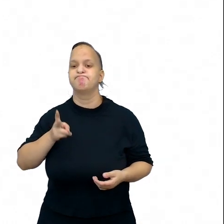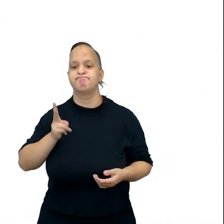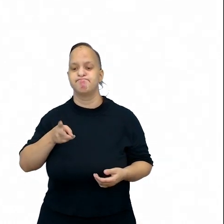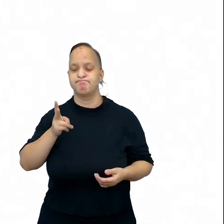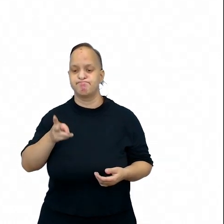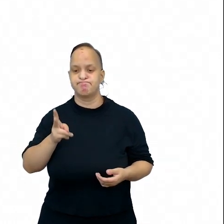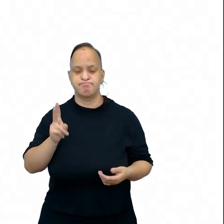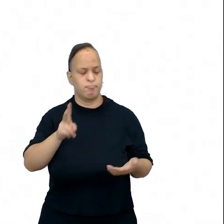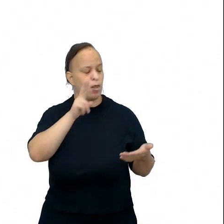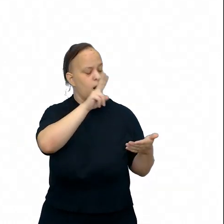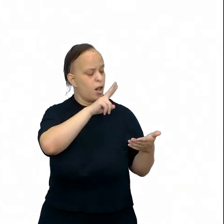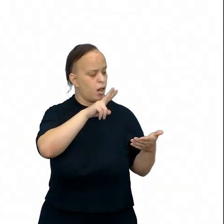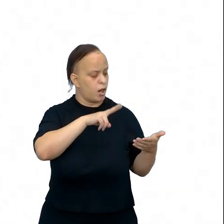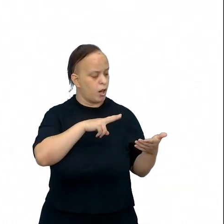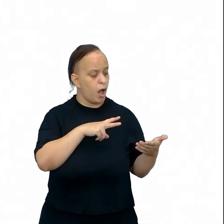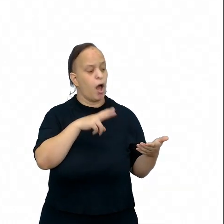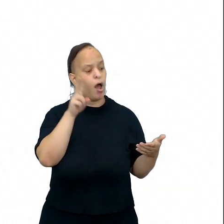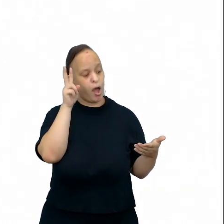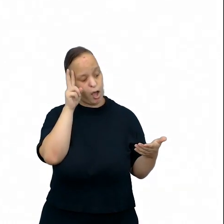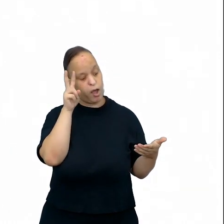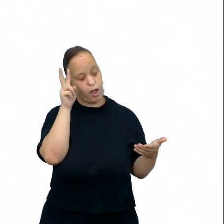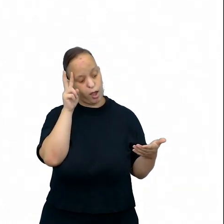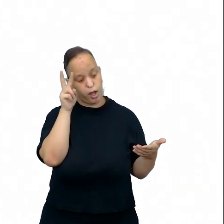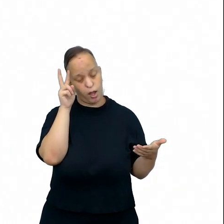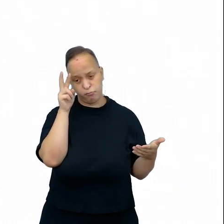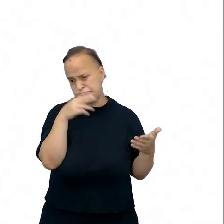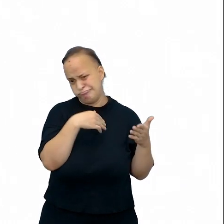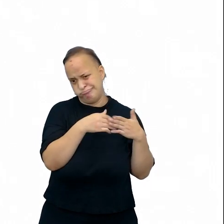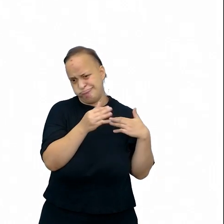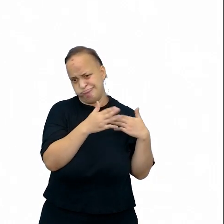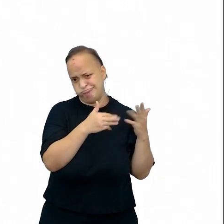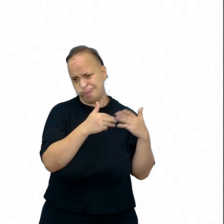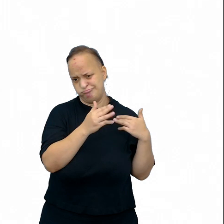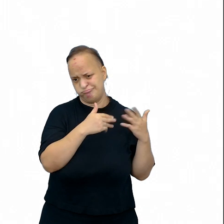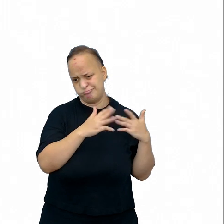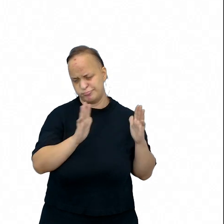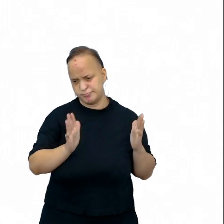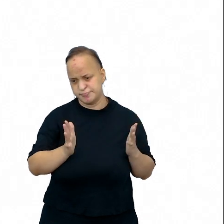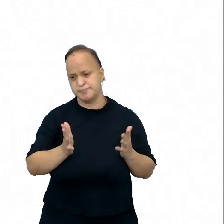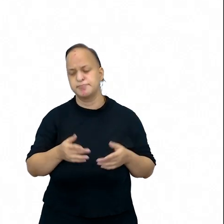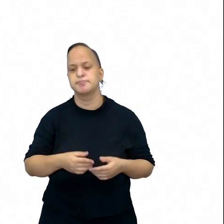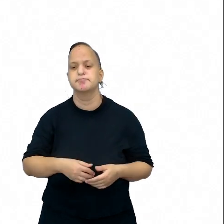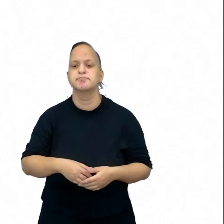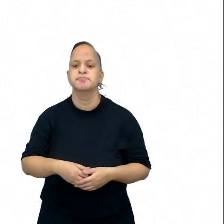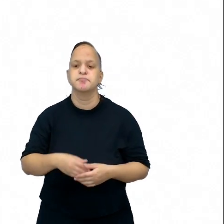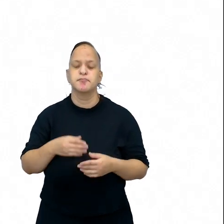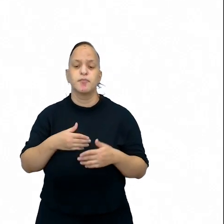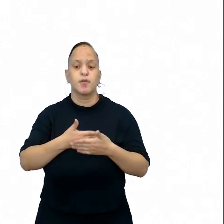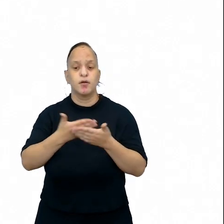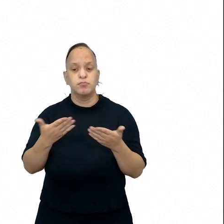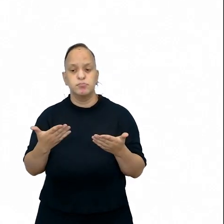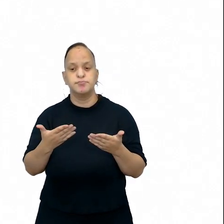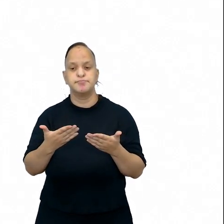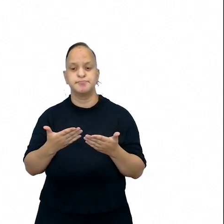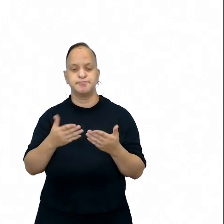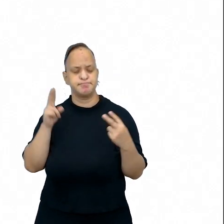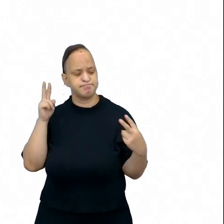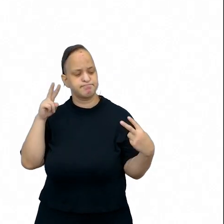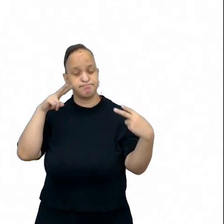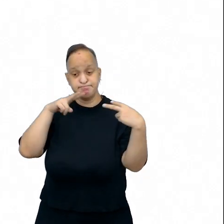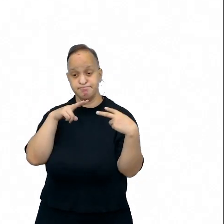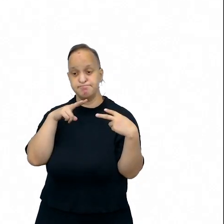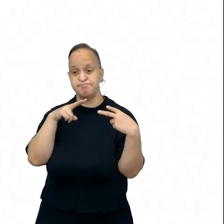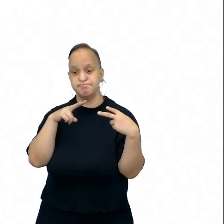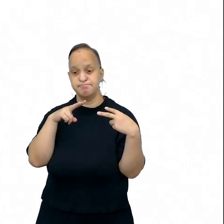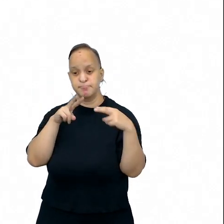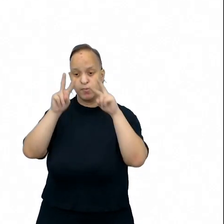cadernos, nas folhas avulsas, não importa, né? Então, o que nós vimos nesse encontro, bem rapidamente, nós discutimos